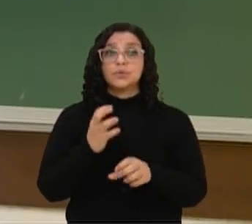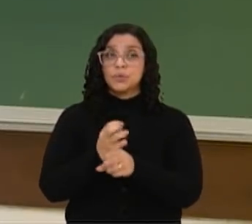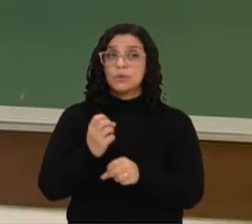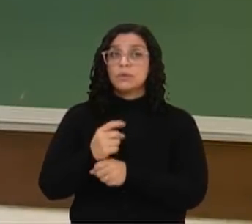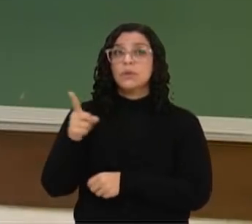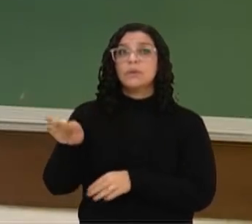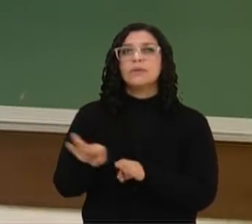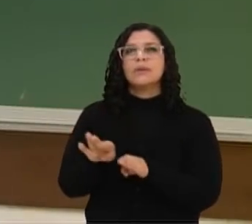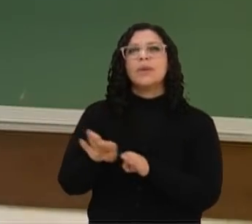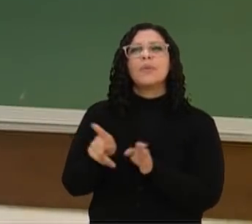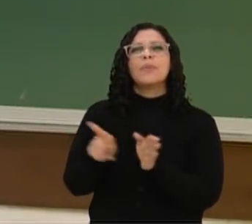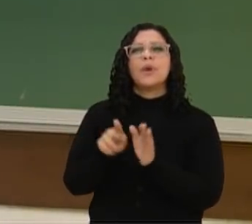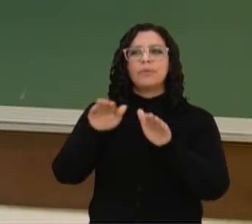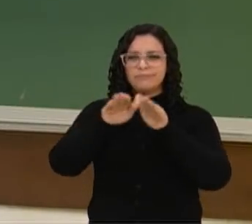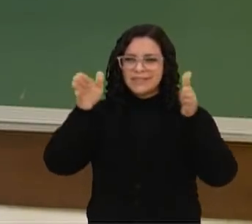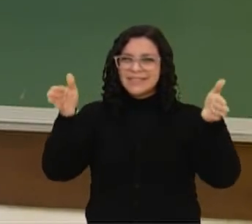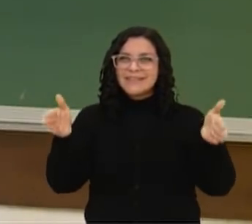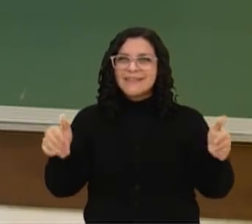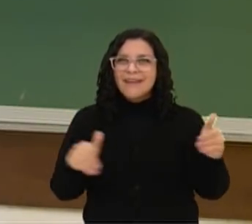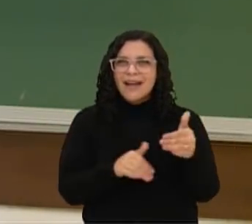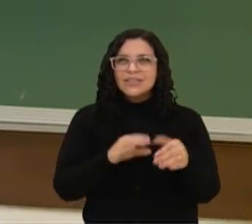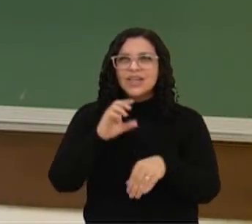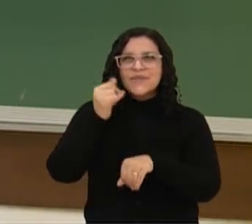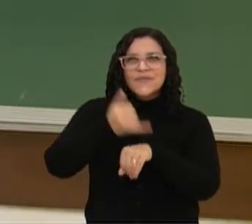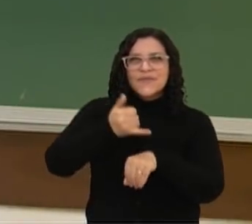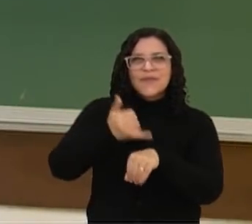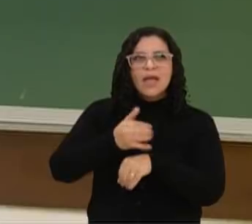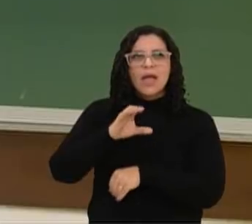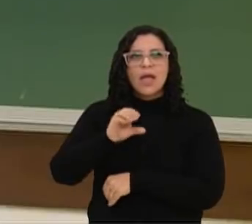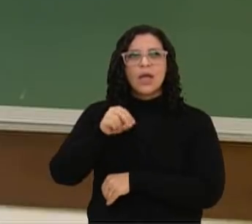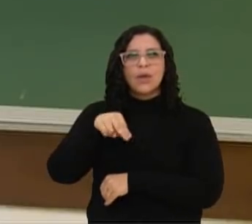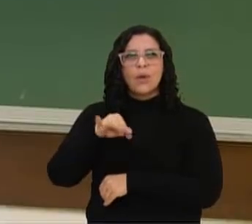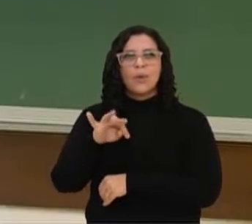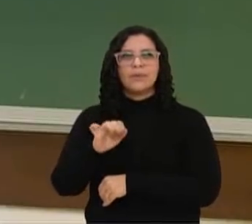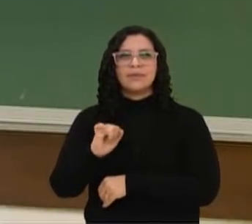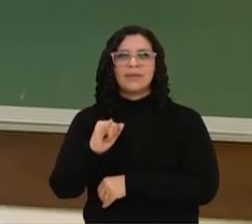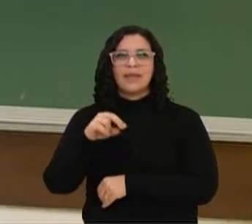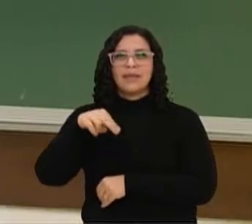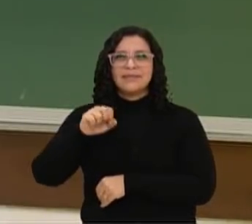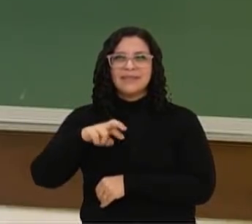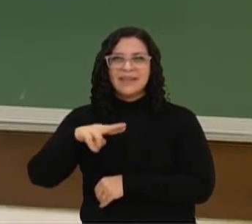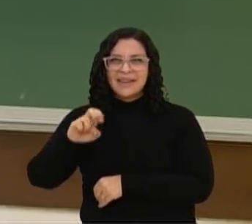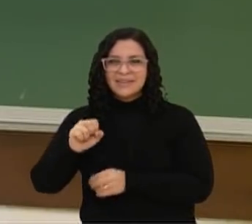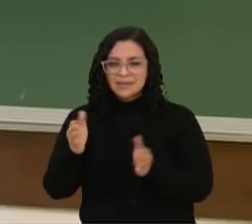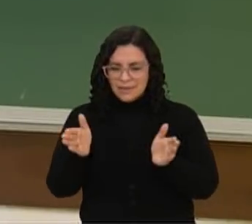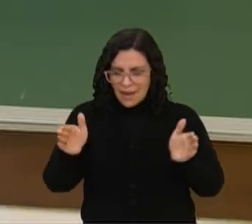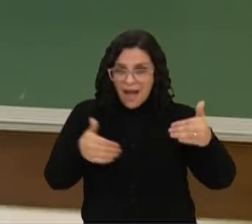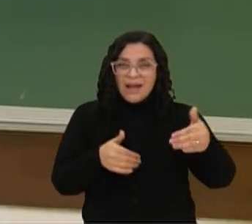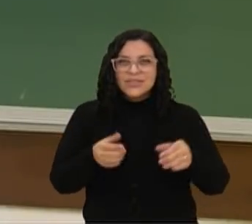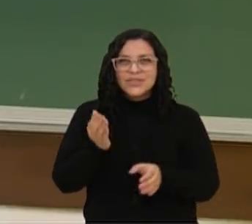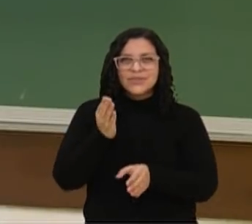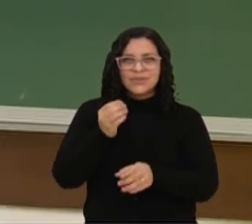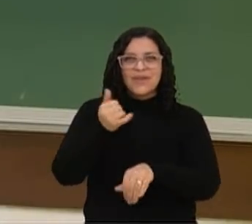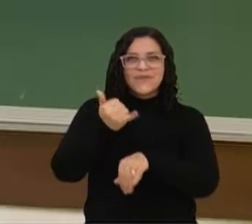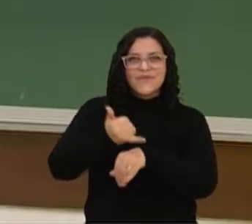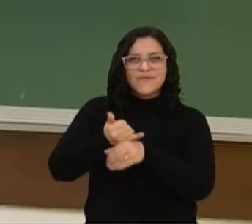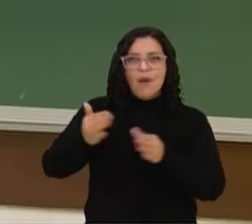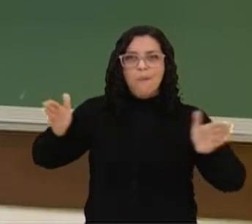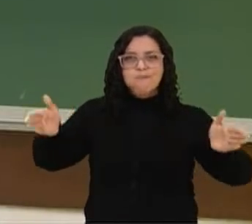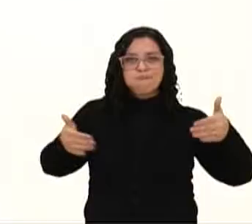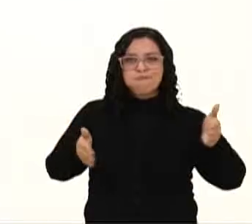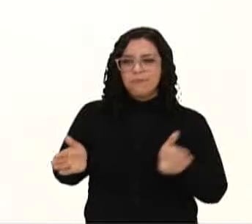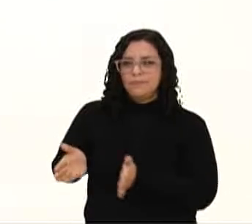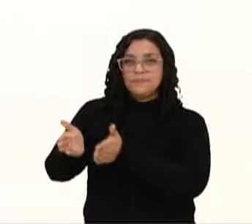quantidade, e a quantidade de containers também, que são de carga ali para o transporte, né? Existem as chamadas